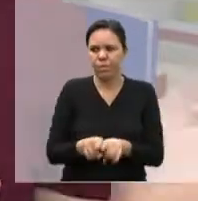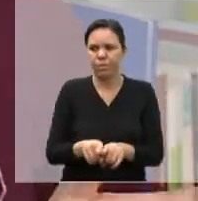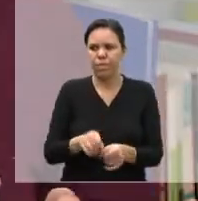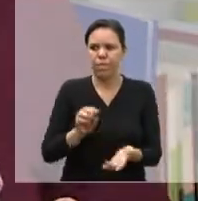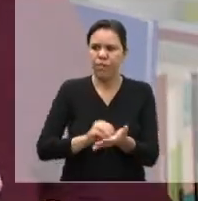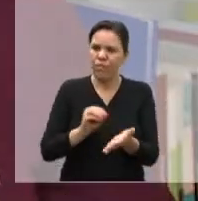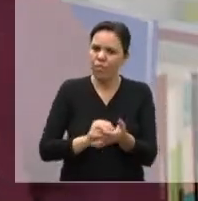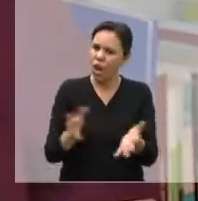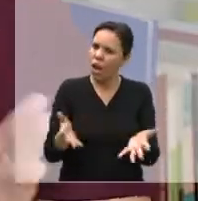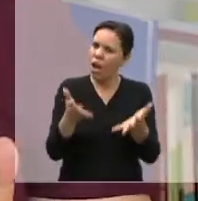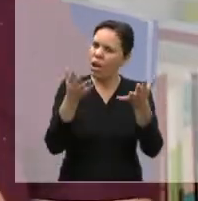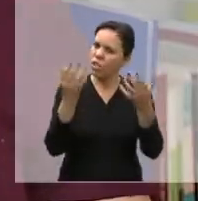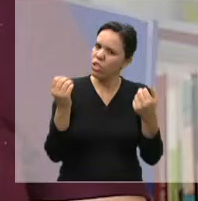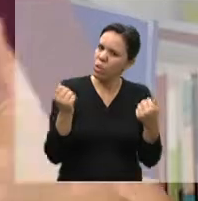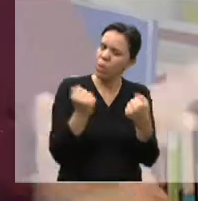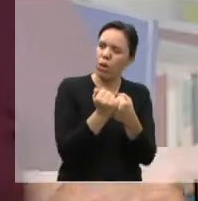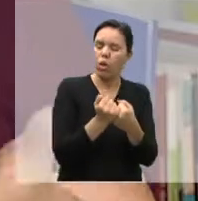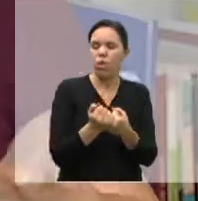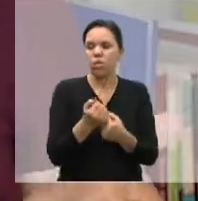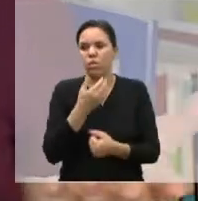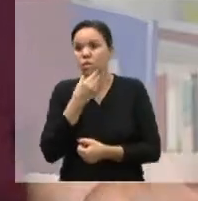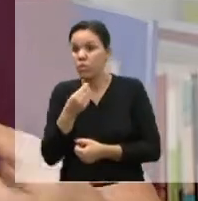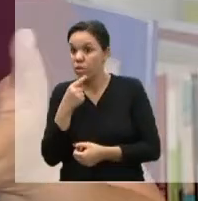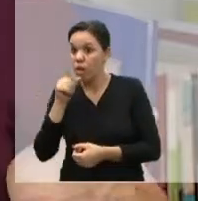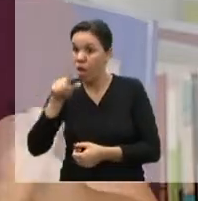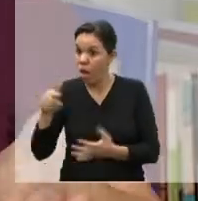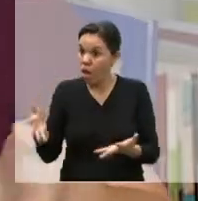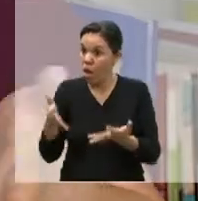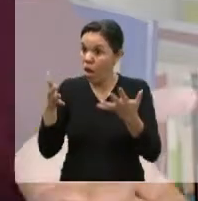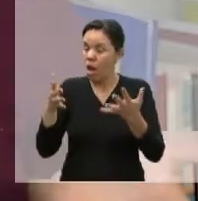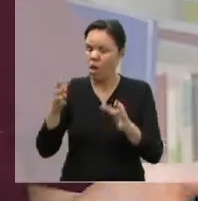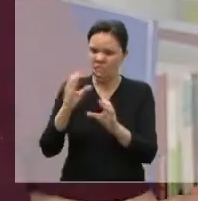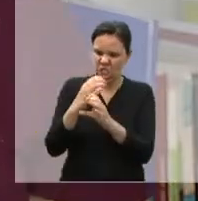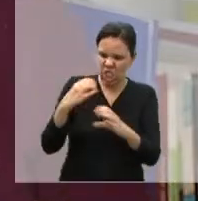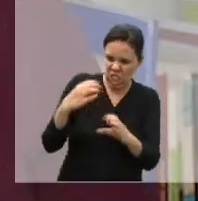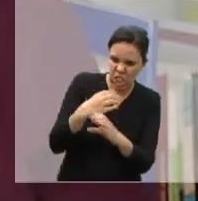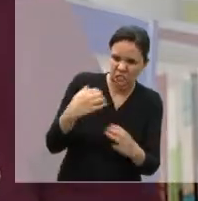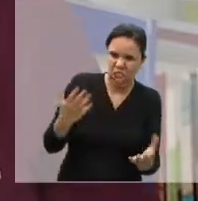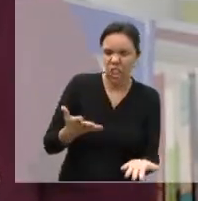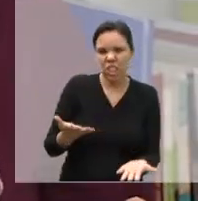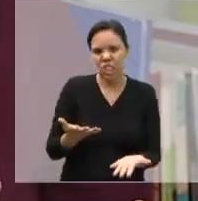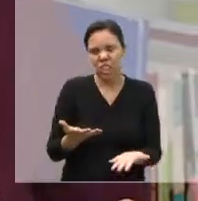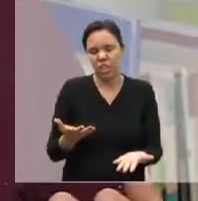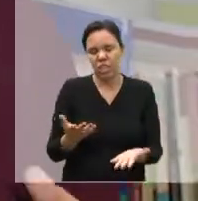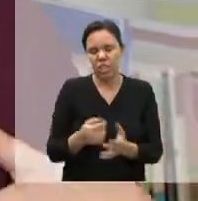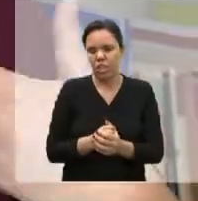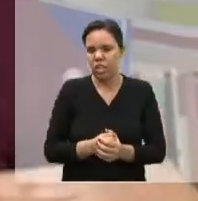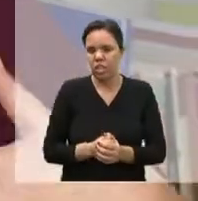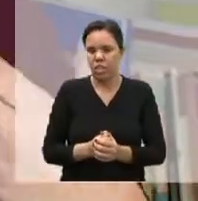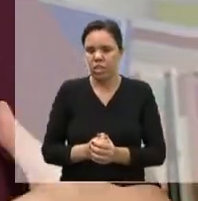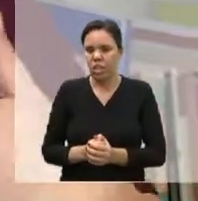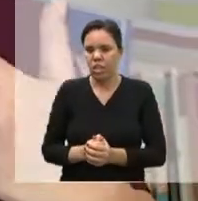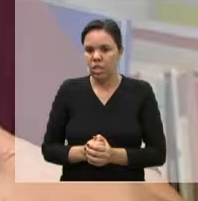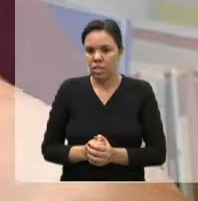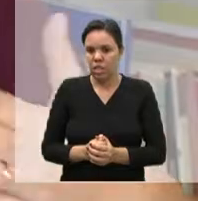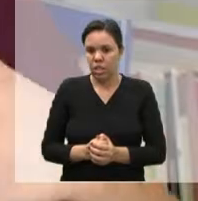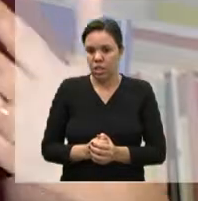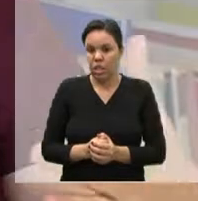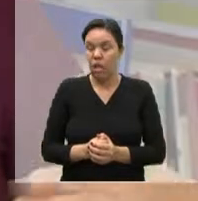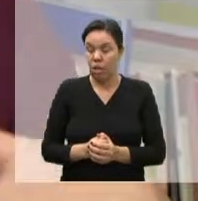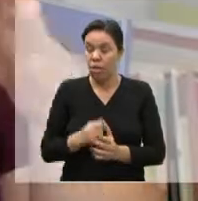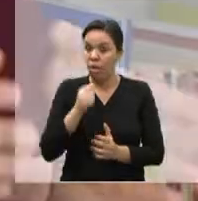ir para a área de engenharia, áreas mais que no momento são predominantemente masculinas. Porque há